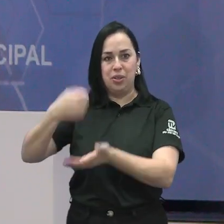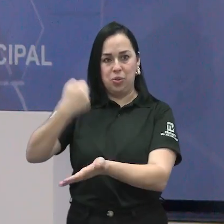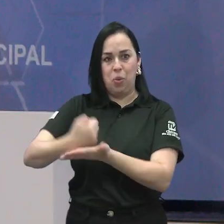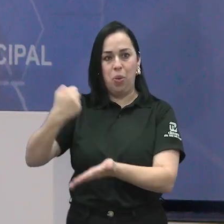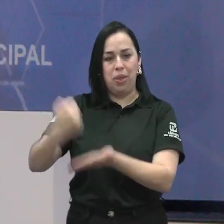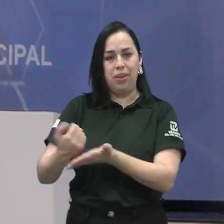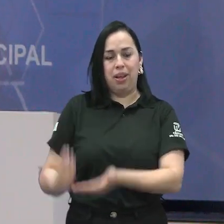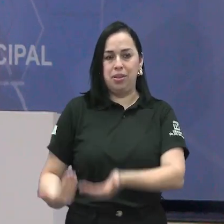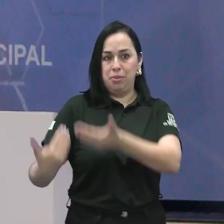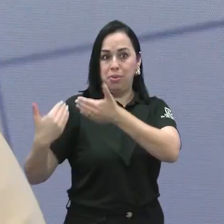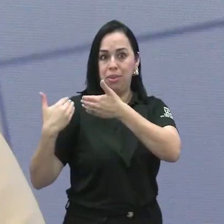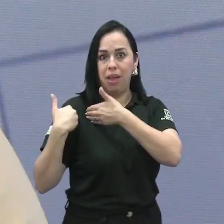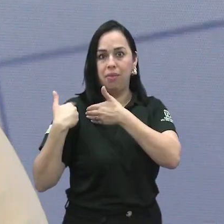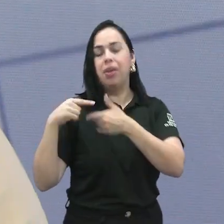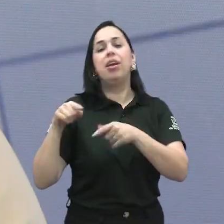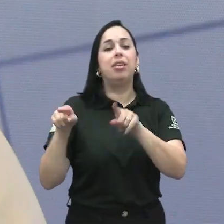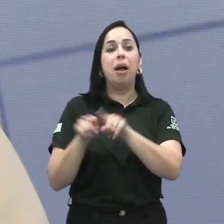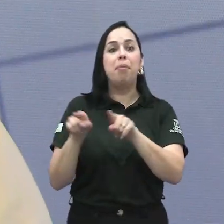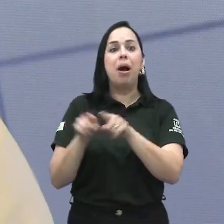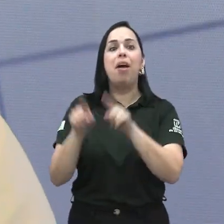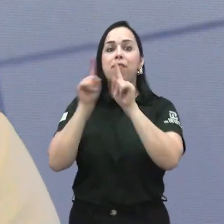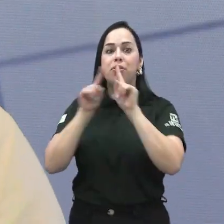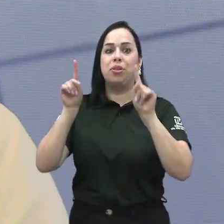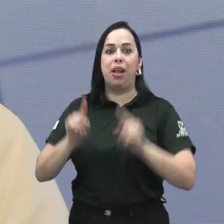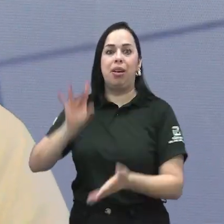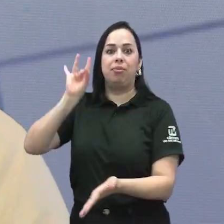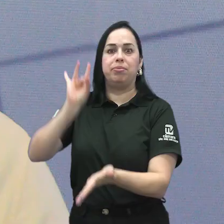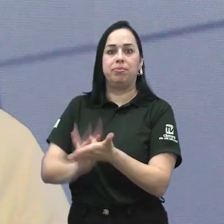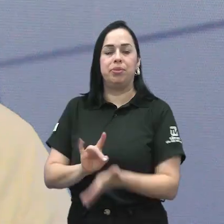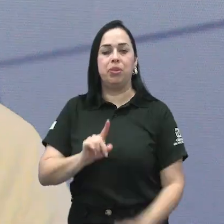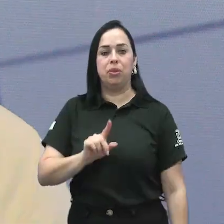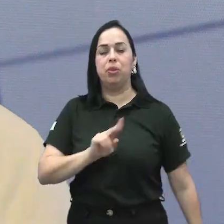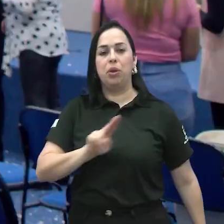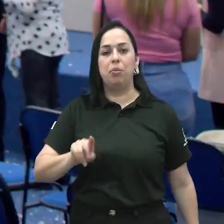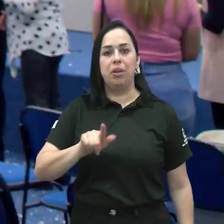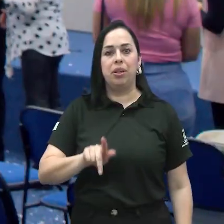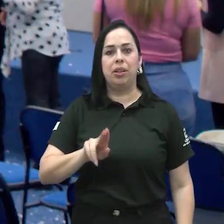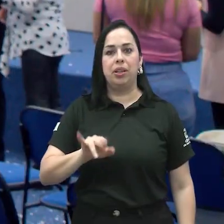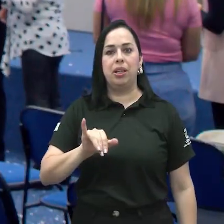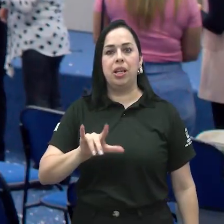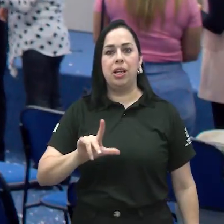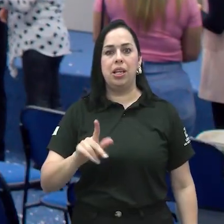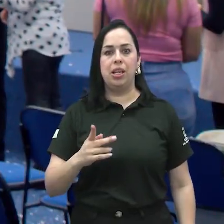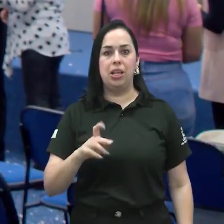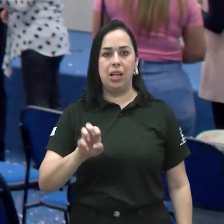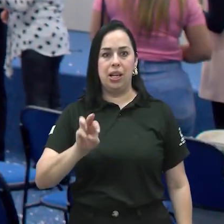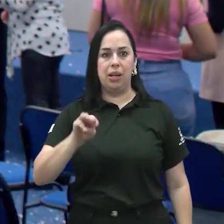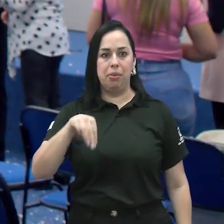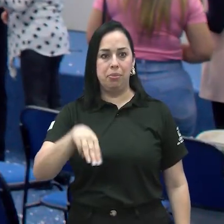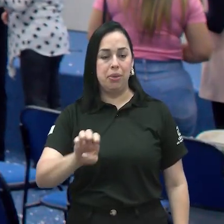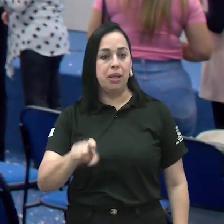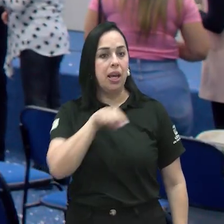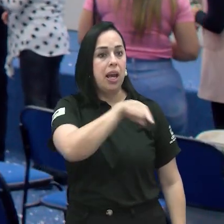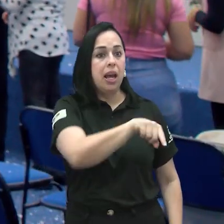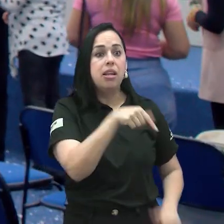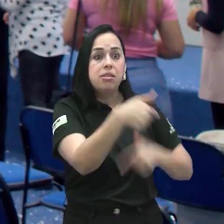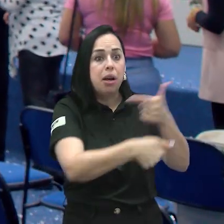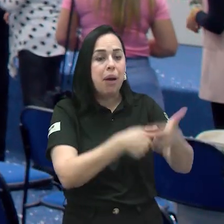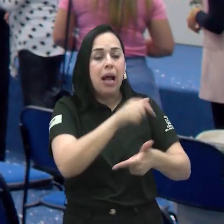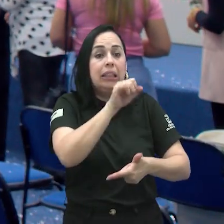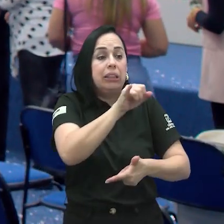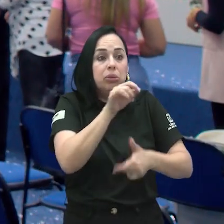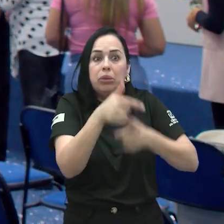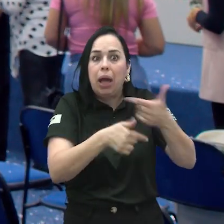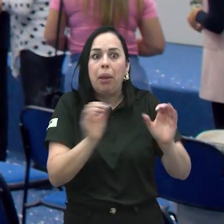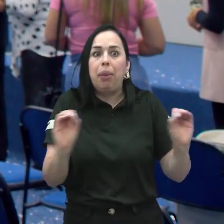e Contratos do Legislativo, que também é servidor efetivo, Guilherme Rodrigues. O trabalho ele é executado pelos servidores públicos, de modo